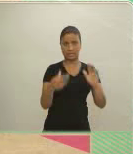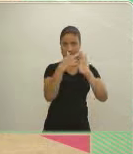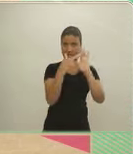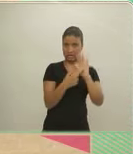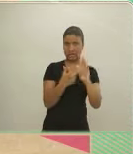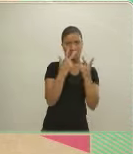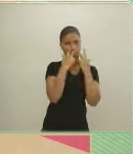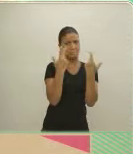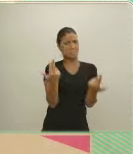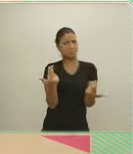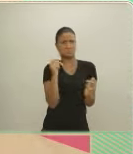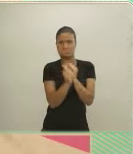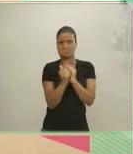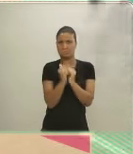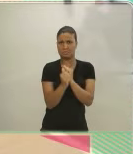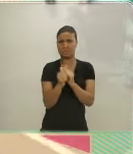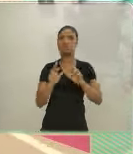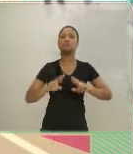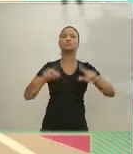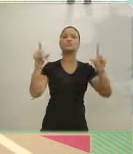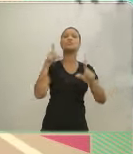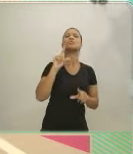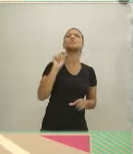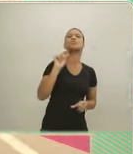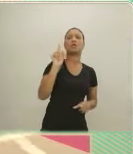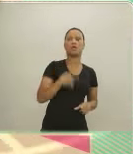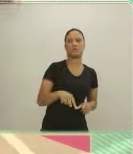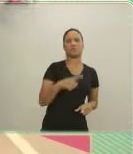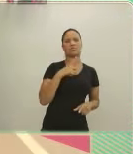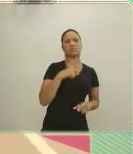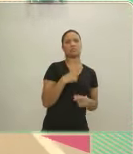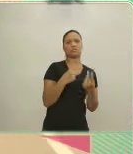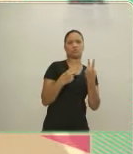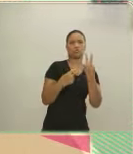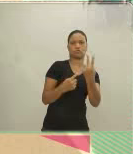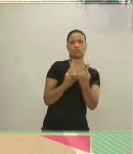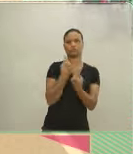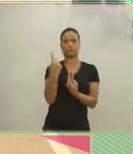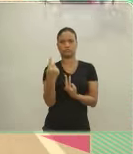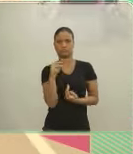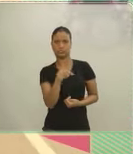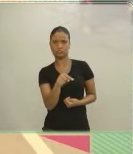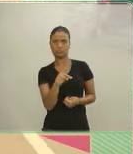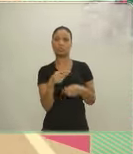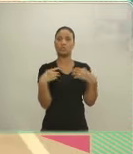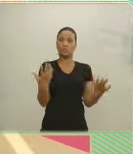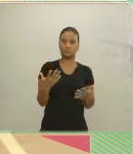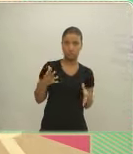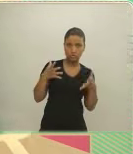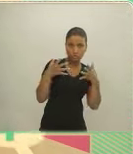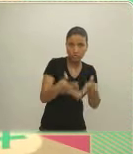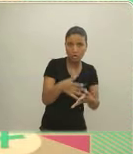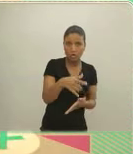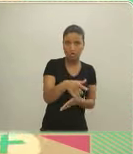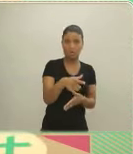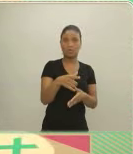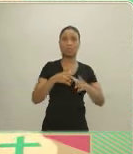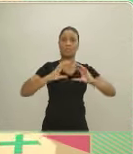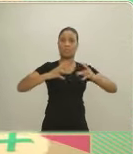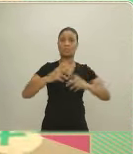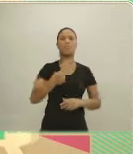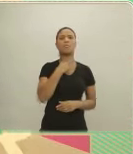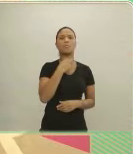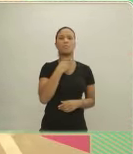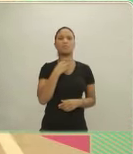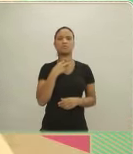futebol com a diferença que tem o do e um é quando um jogador tá com a bola não pode dois do adversário em cima desse